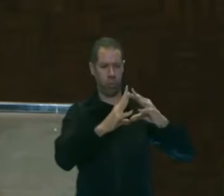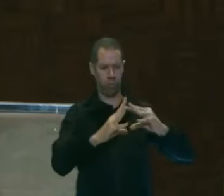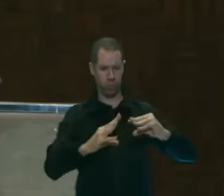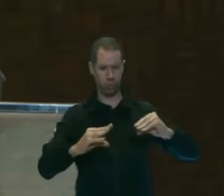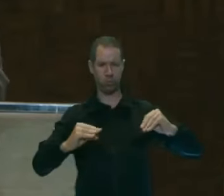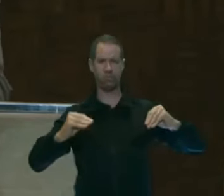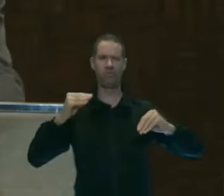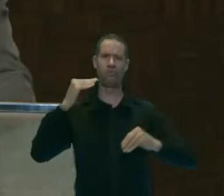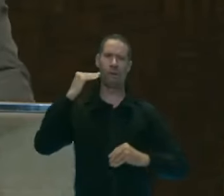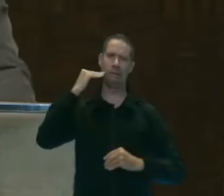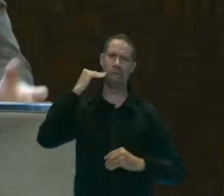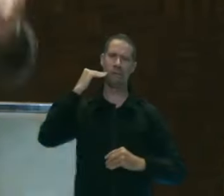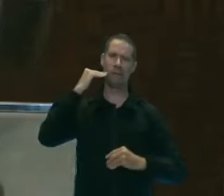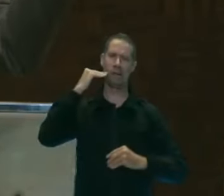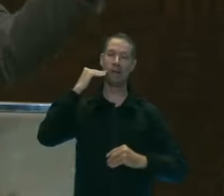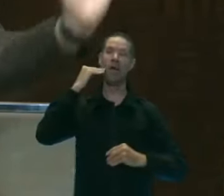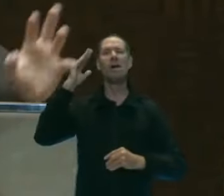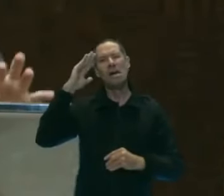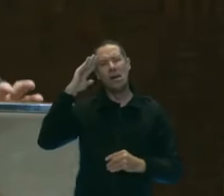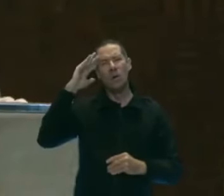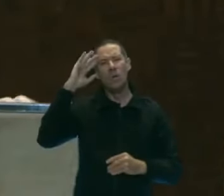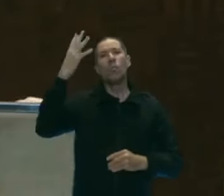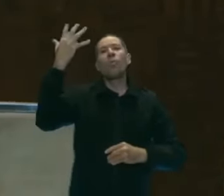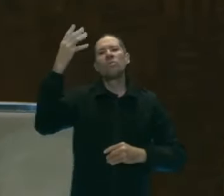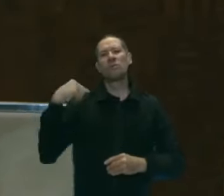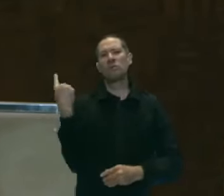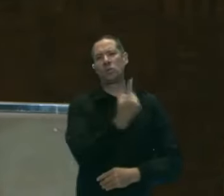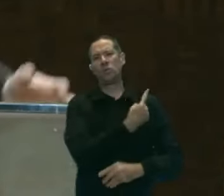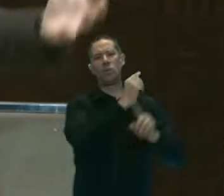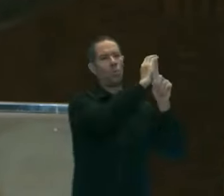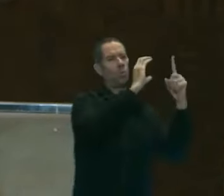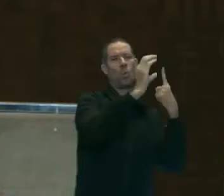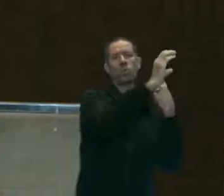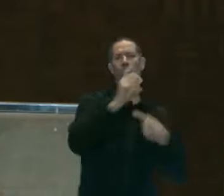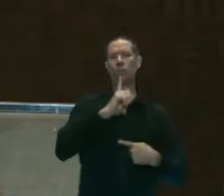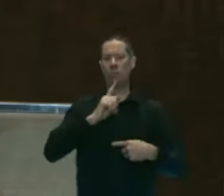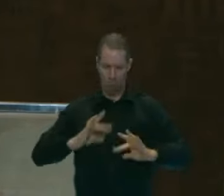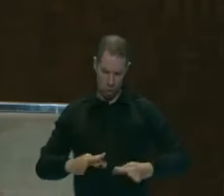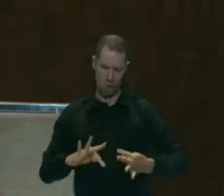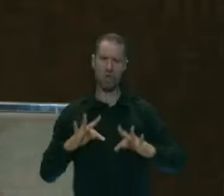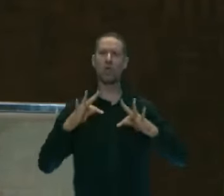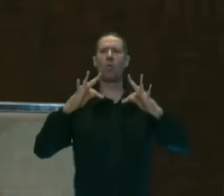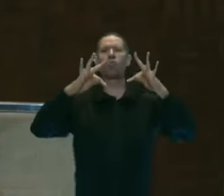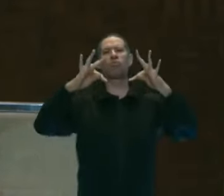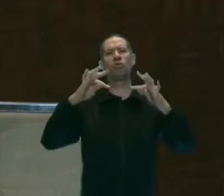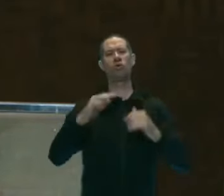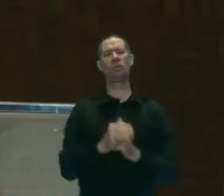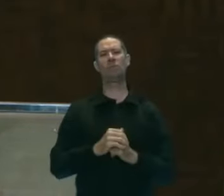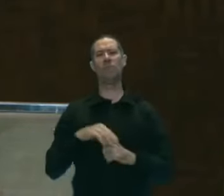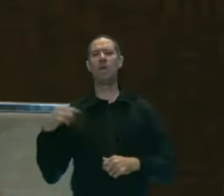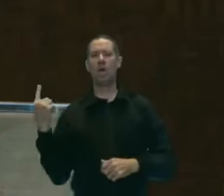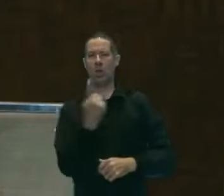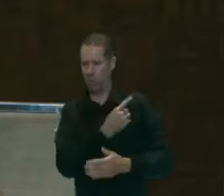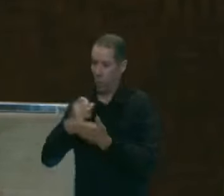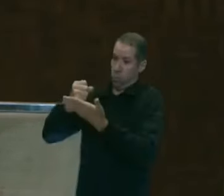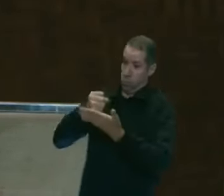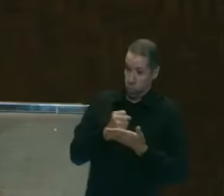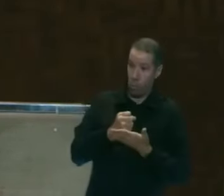para muitos. O que aconteceu com os nossos cultos? Temos tecnologia a nosso